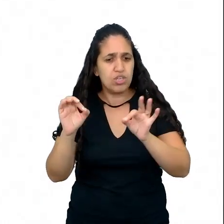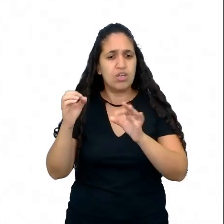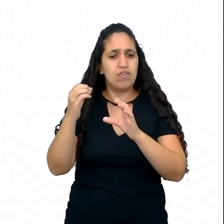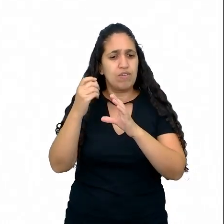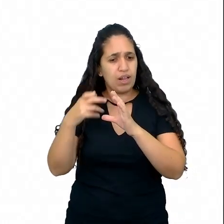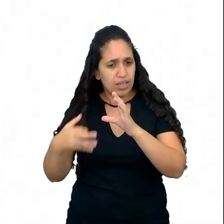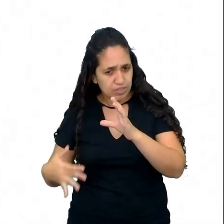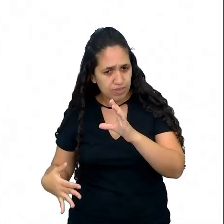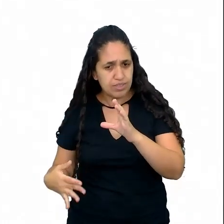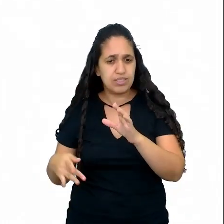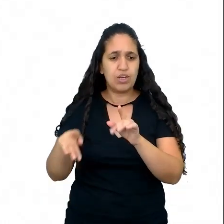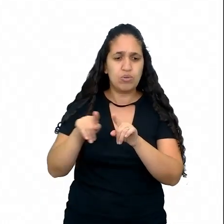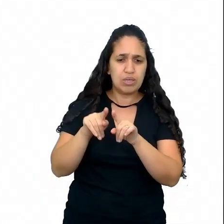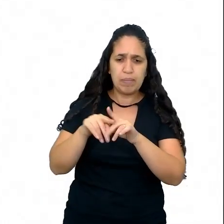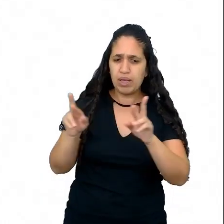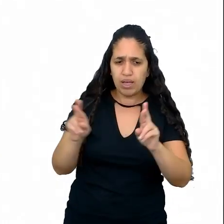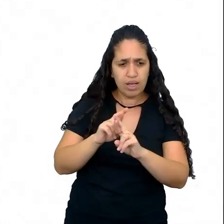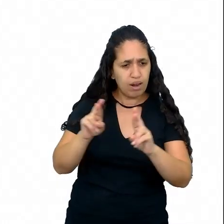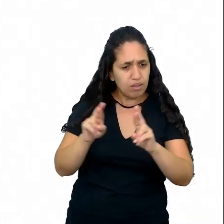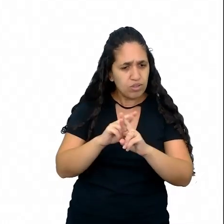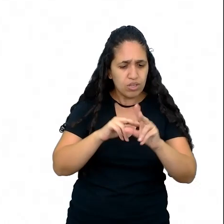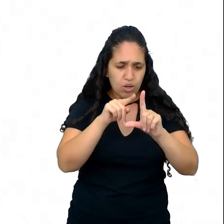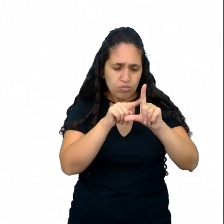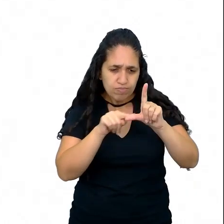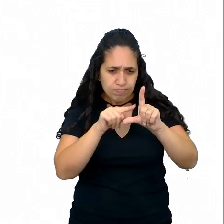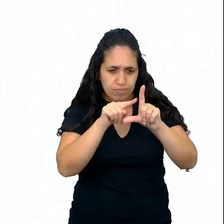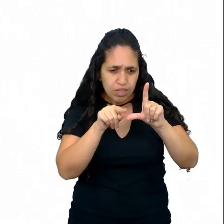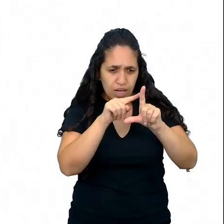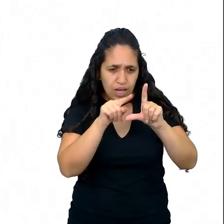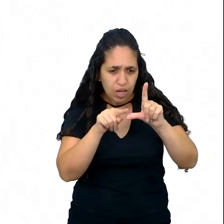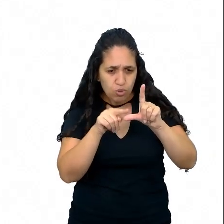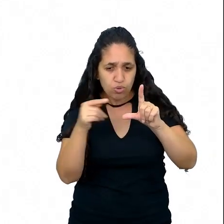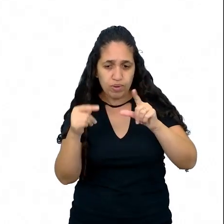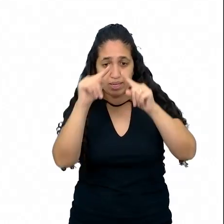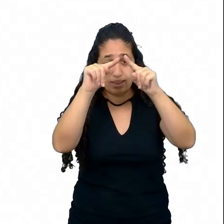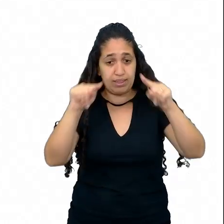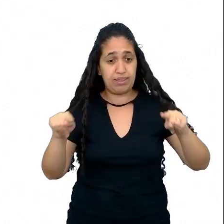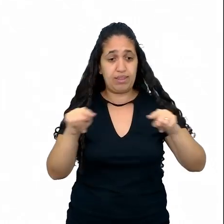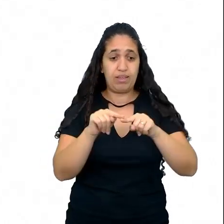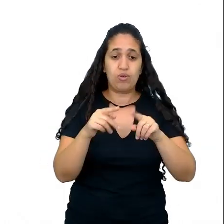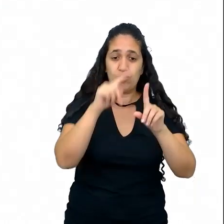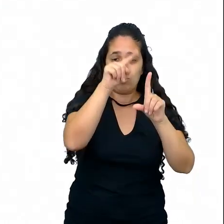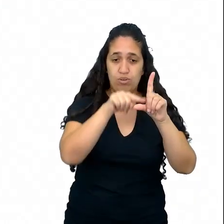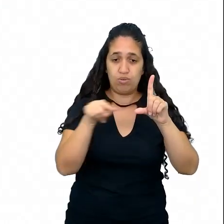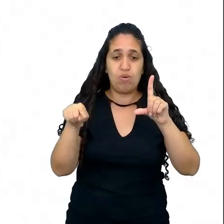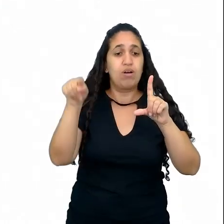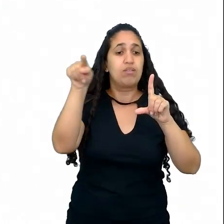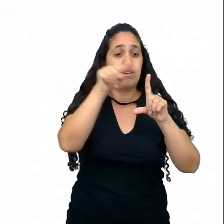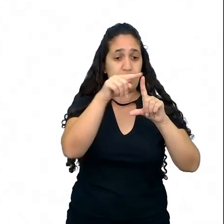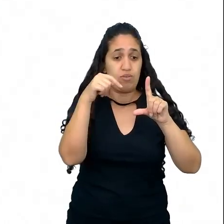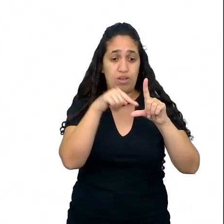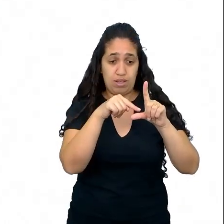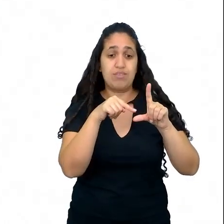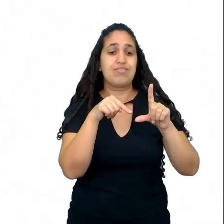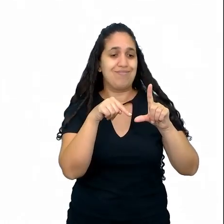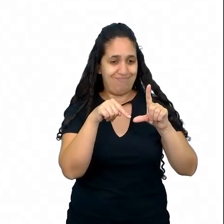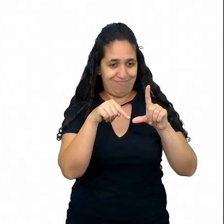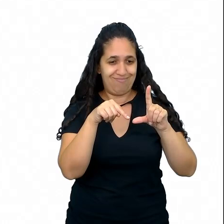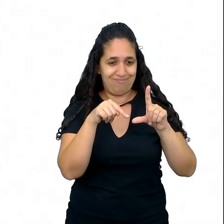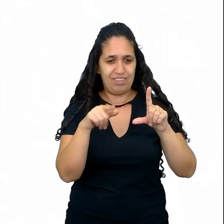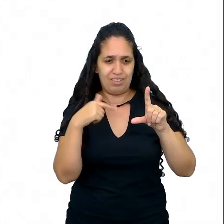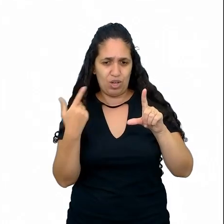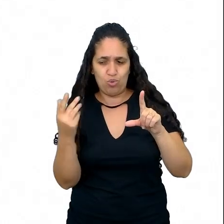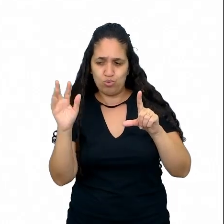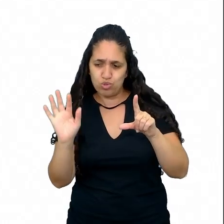situação problema, relacionar ângulos e suas medidas entre ângulos e quadriláteros. Então, essa é a noção do nosso Tangram. Então, nós não vamos